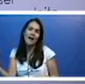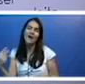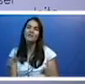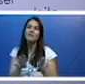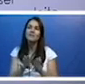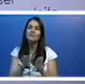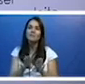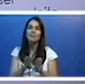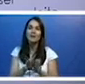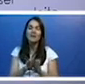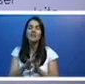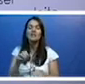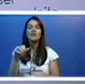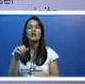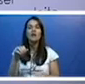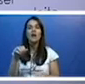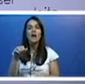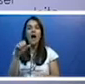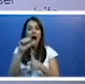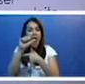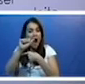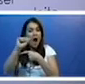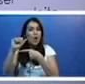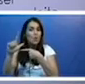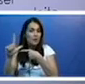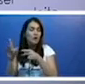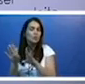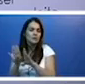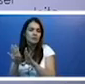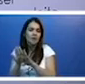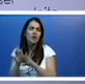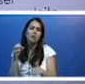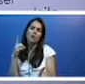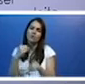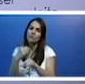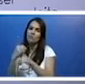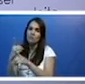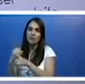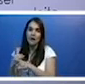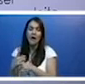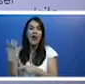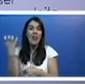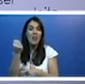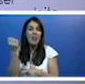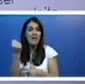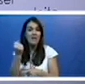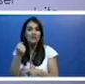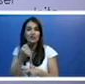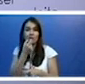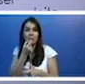o hidróxido de alumínio também, que pode ser encontrado em medicamentos como o leite de magnésia, como eu já